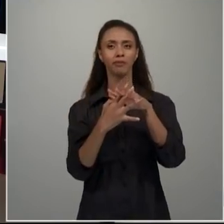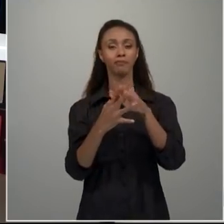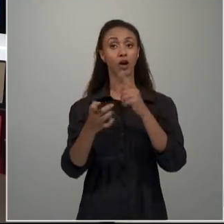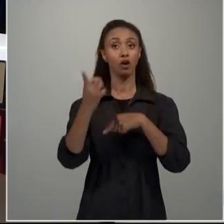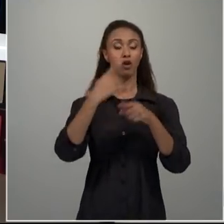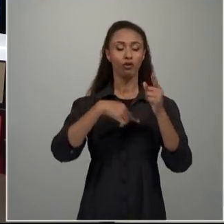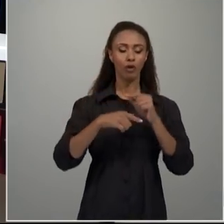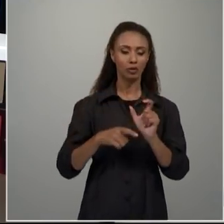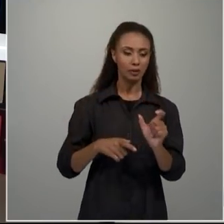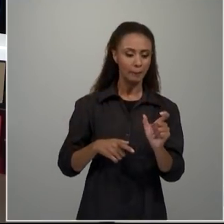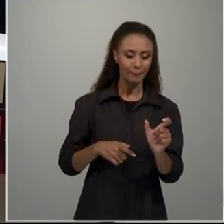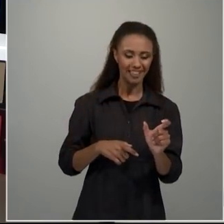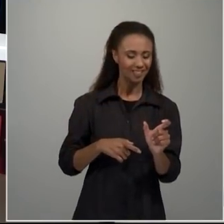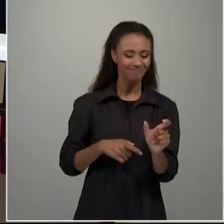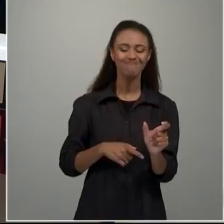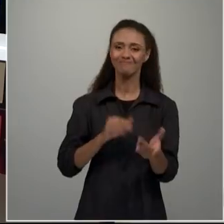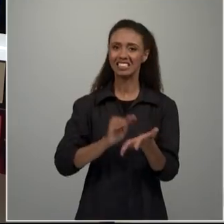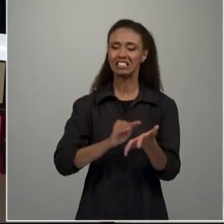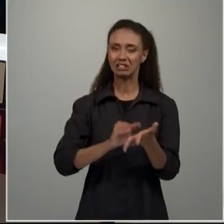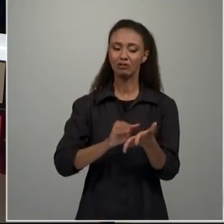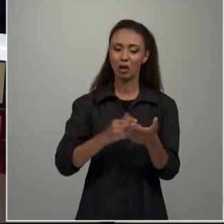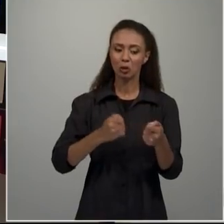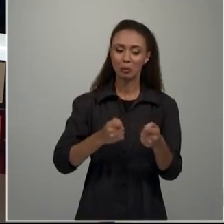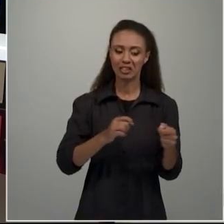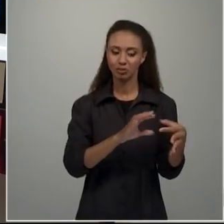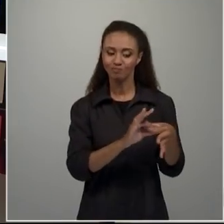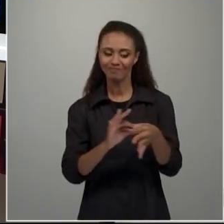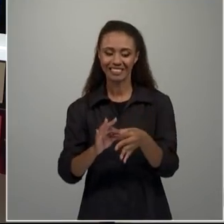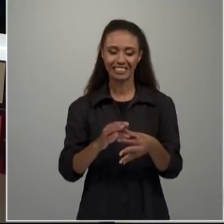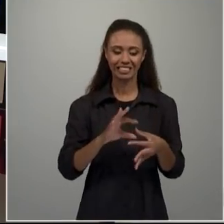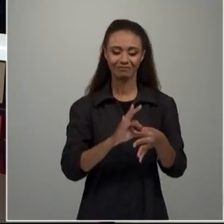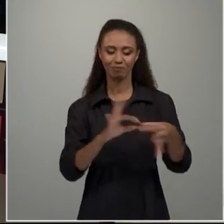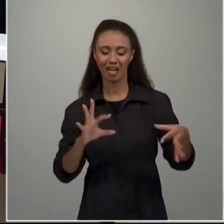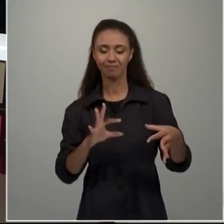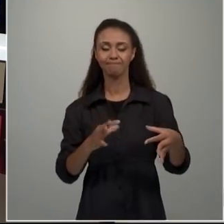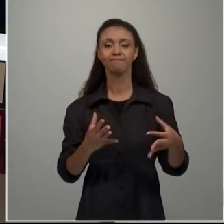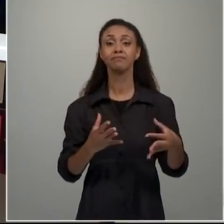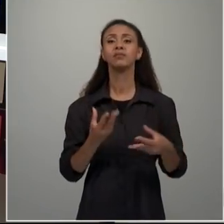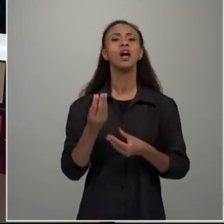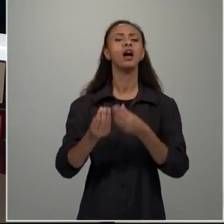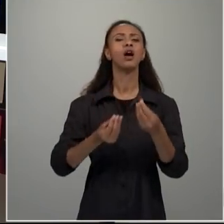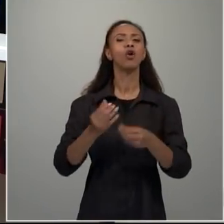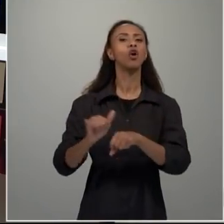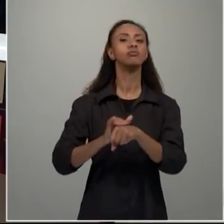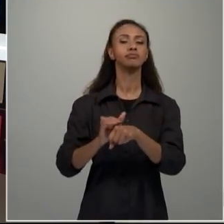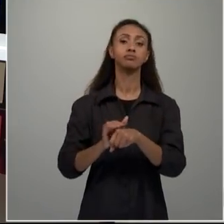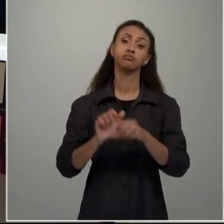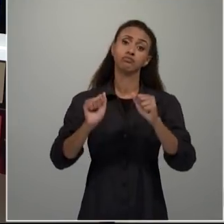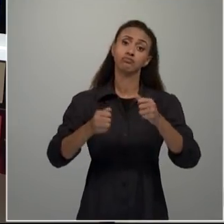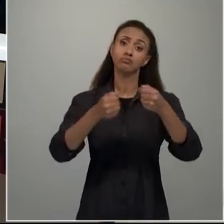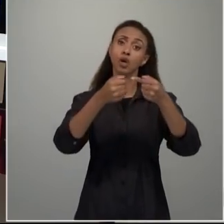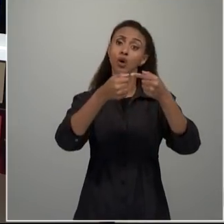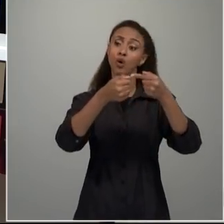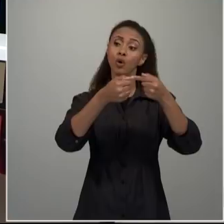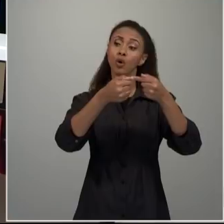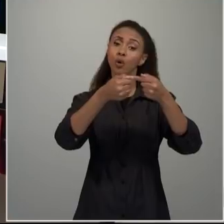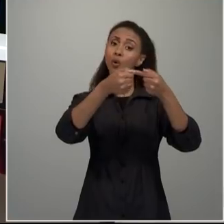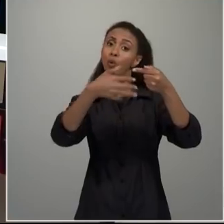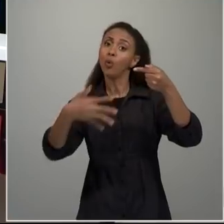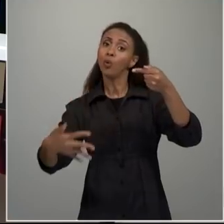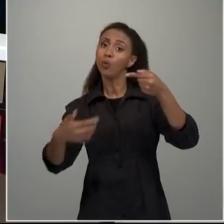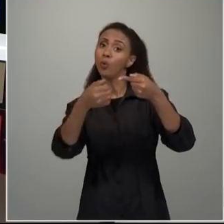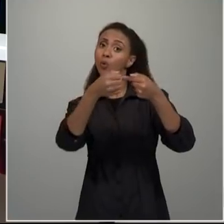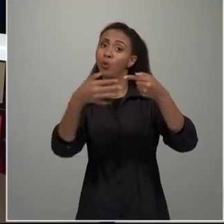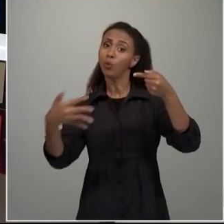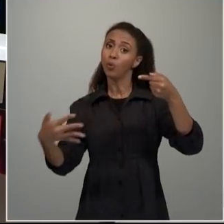desconhecida que realmente está fazendo muita falta que você pode fazer você pode direto pro google tradutor porque não é crime você tem